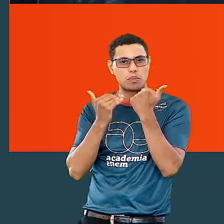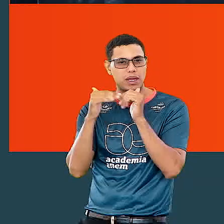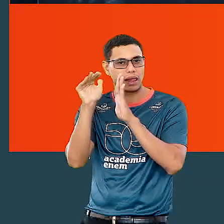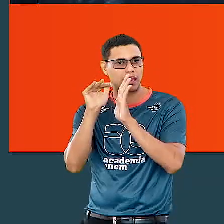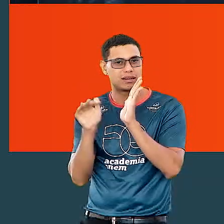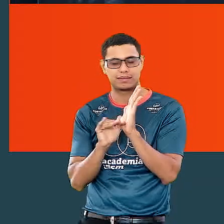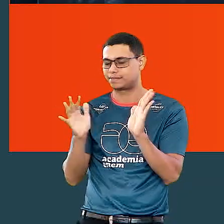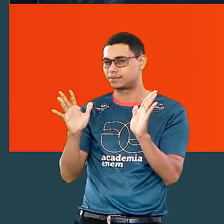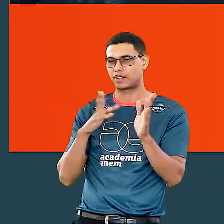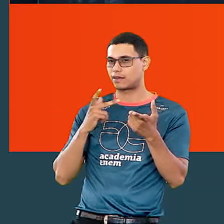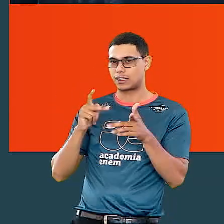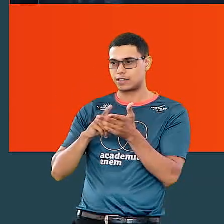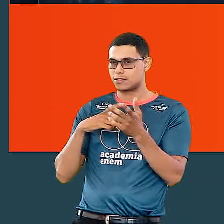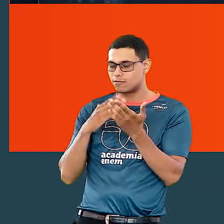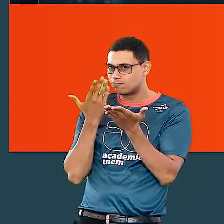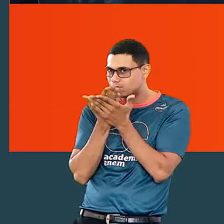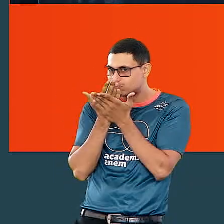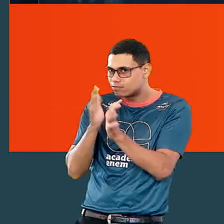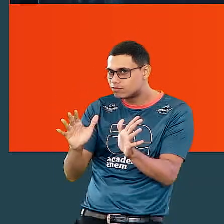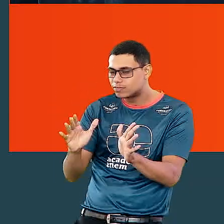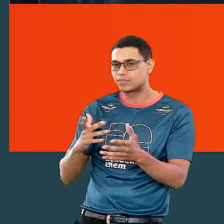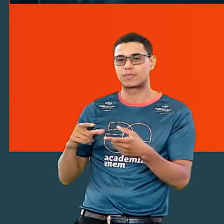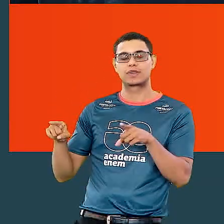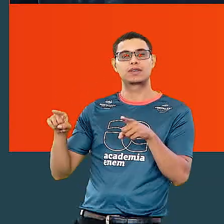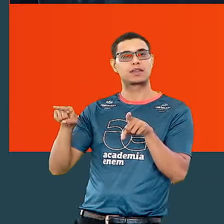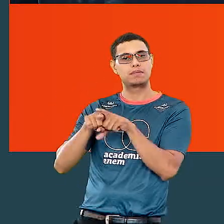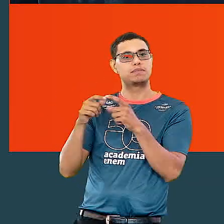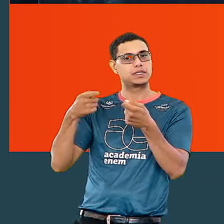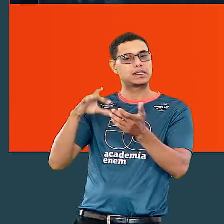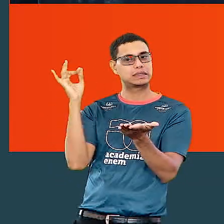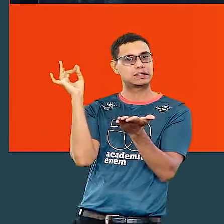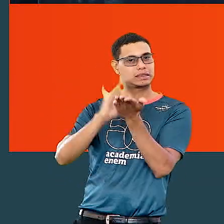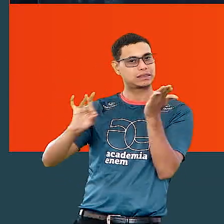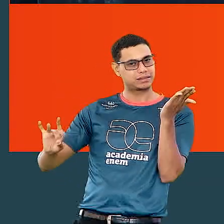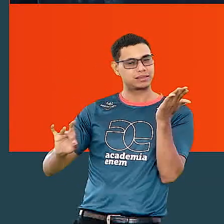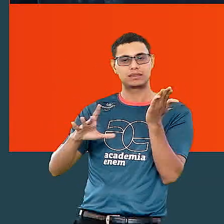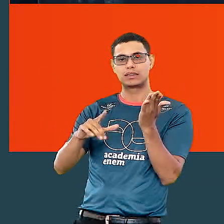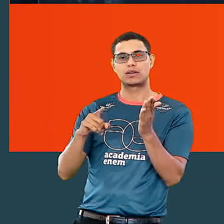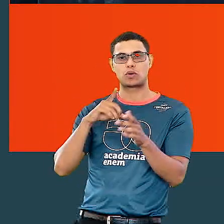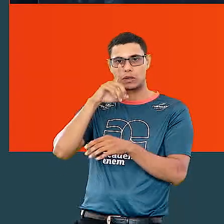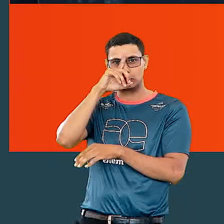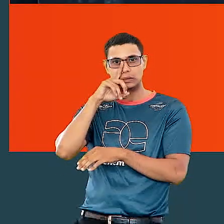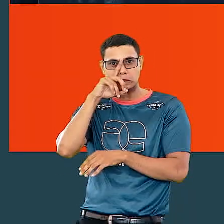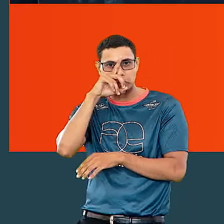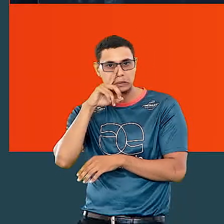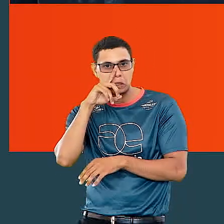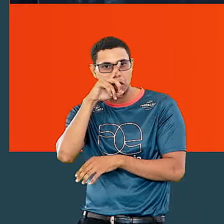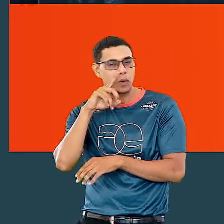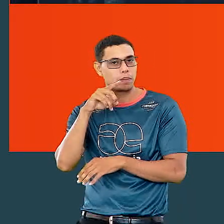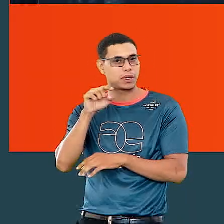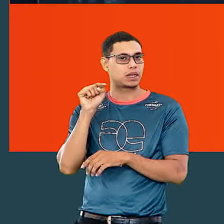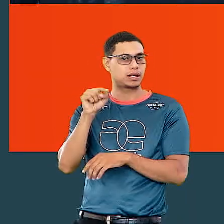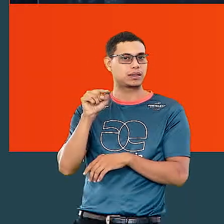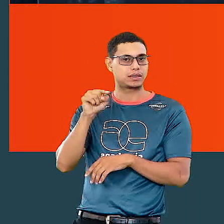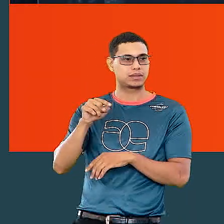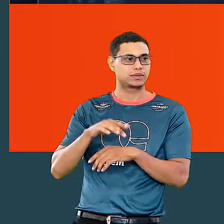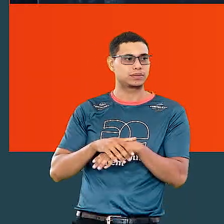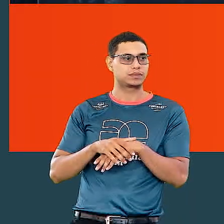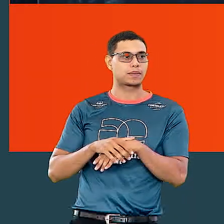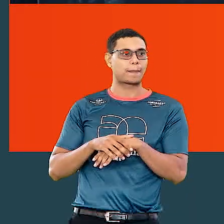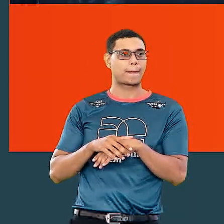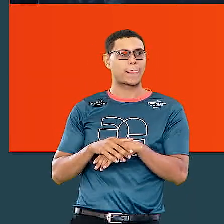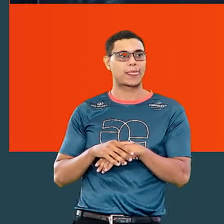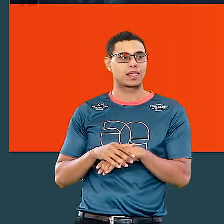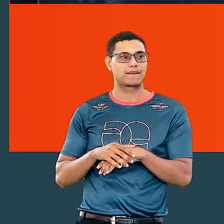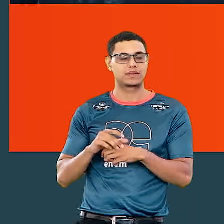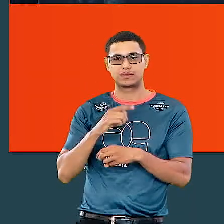você sabe como fazer. E tem que acabar com ela. Para mim, o maior perigo industrial de todos da música mundial.